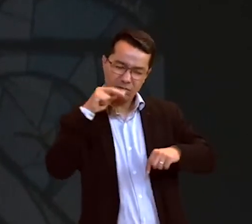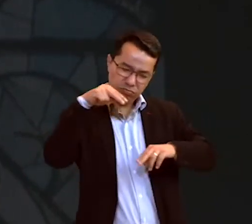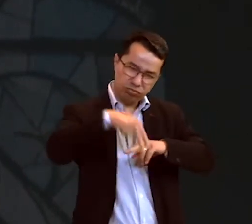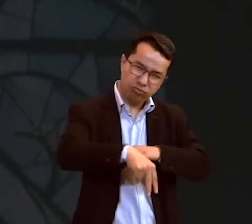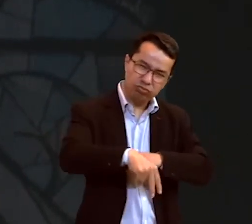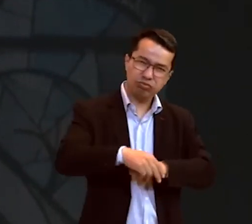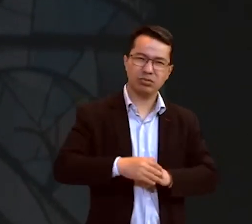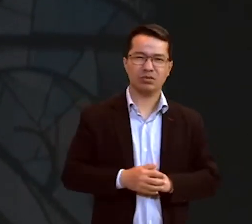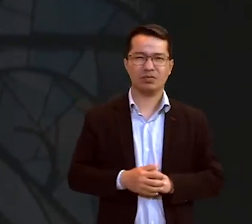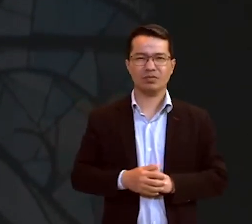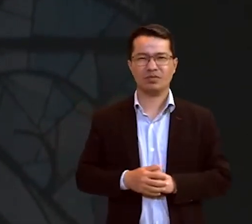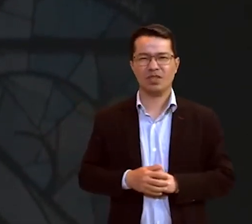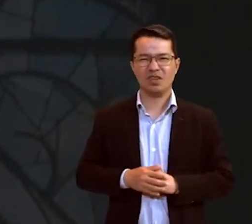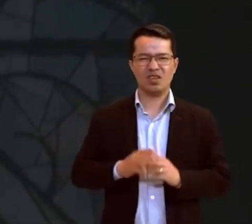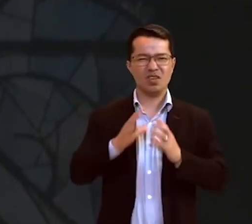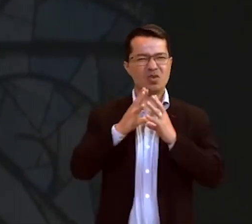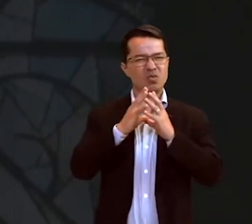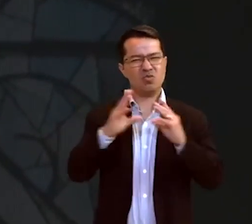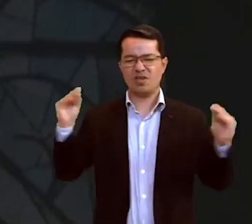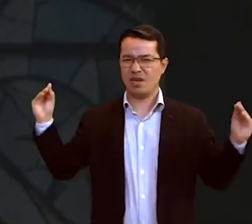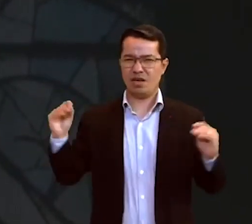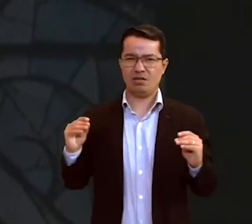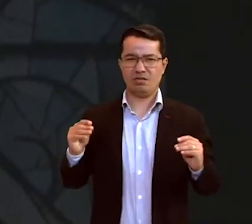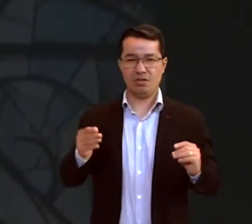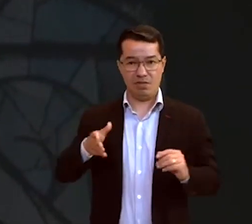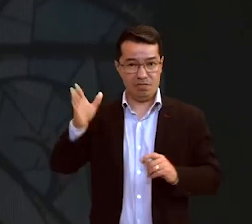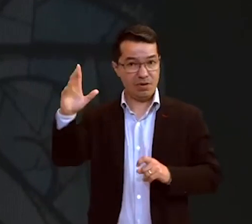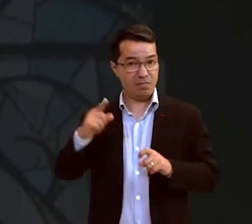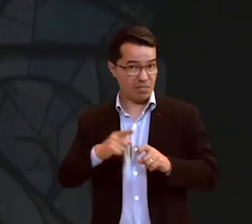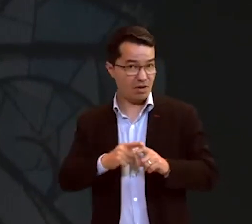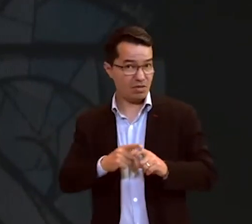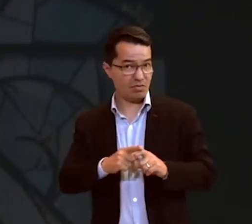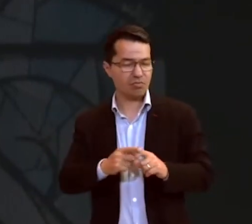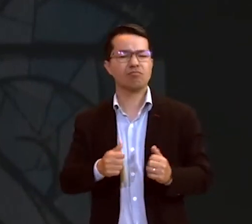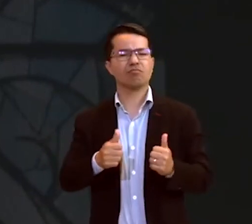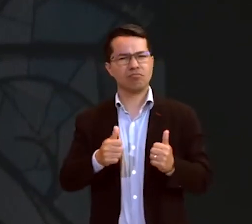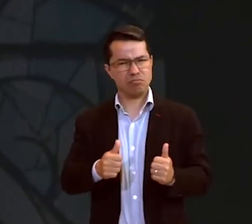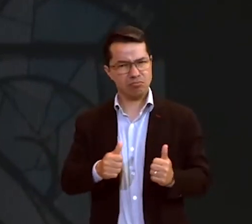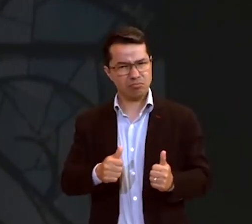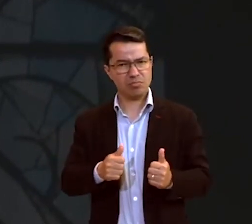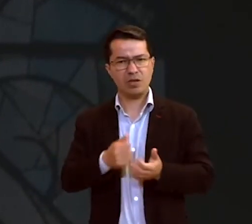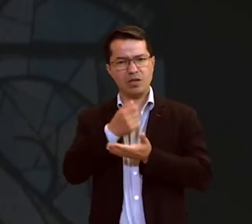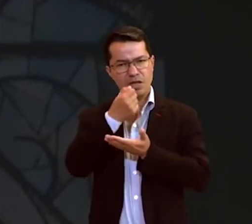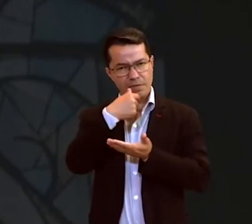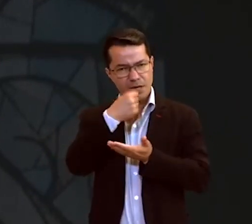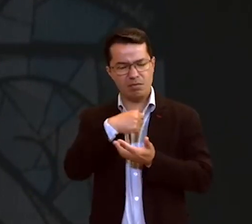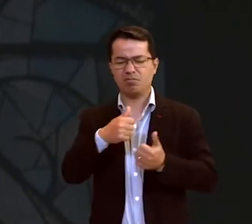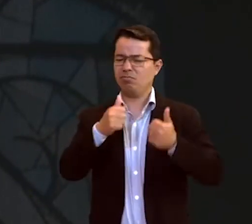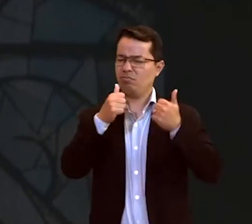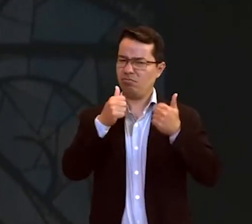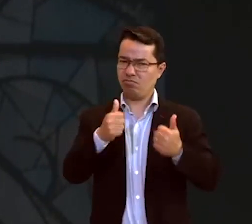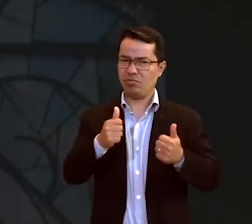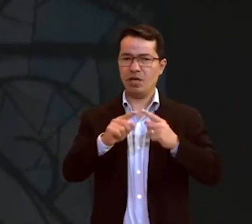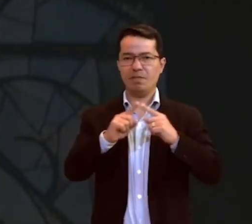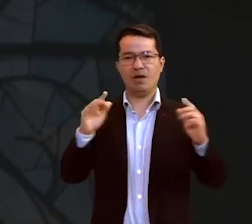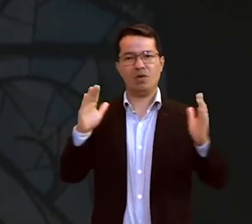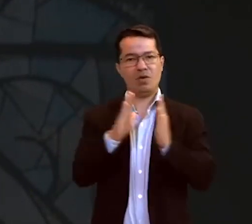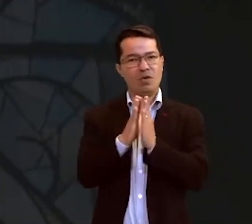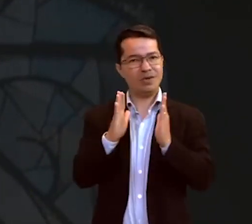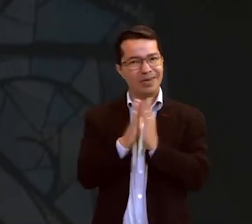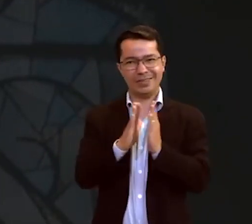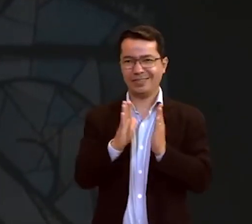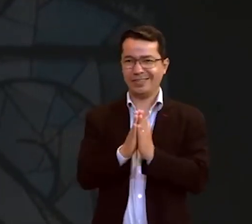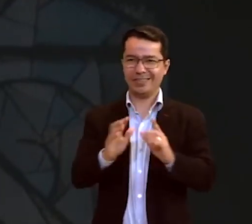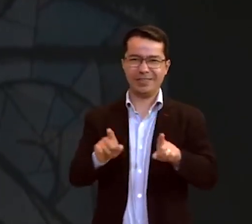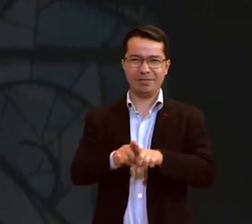no médico? Foi. Ele fez tratamento? Fez. Mas, queridos, a oração é a arma que Deus deu para a igreja.